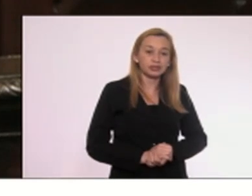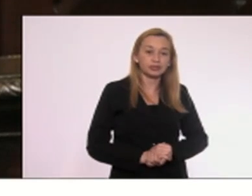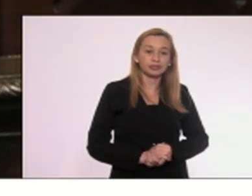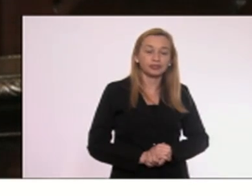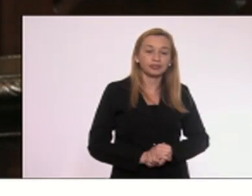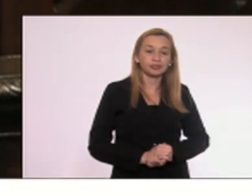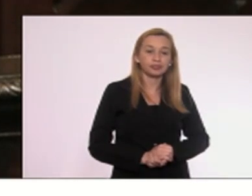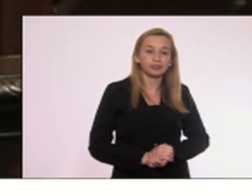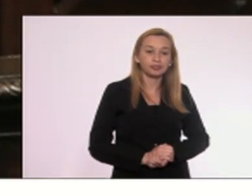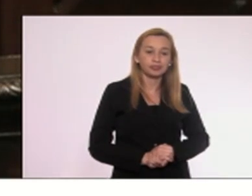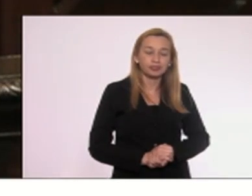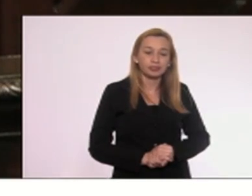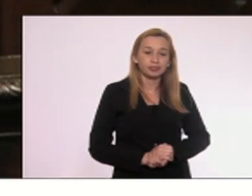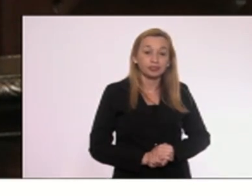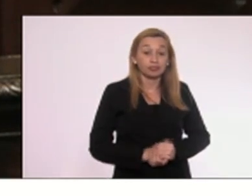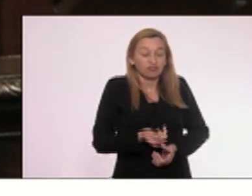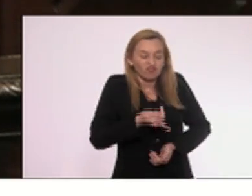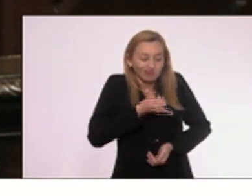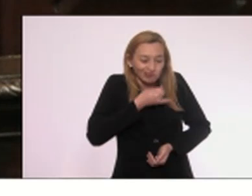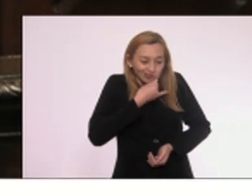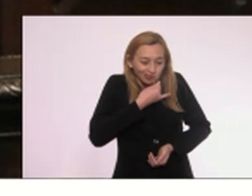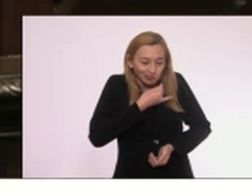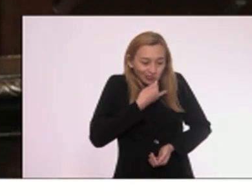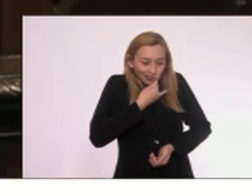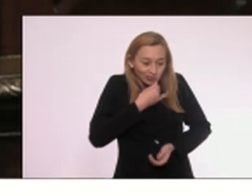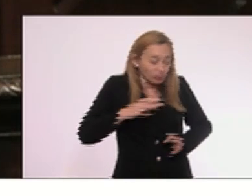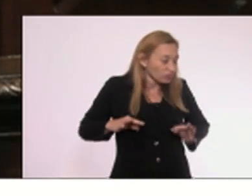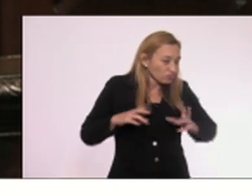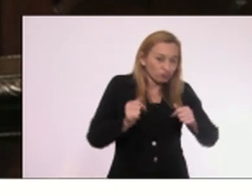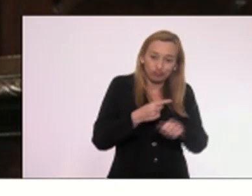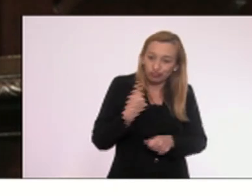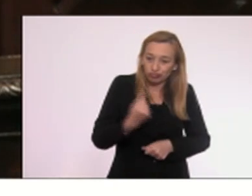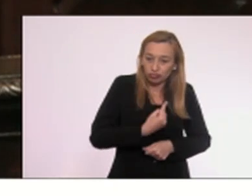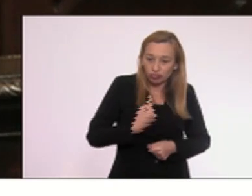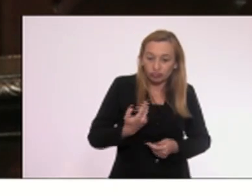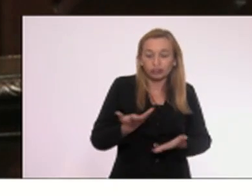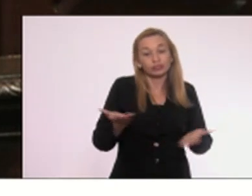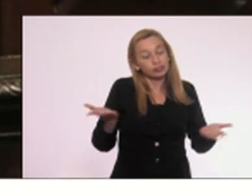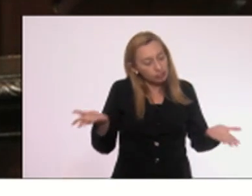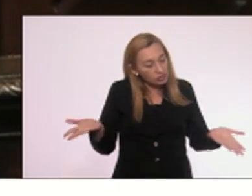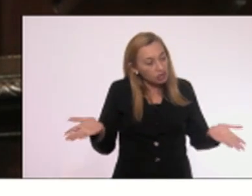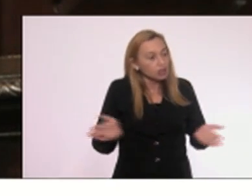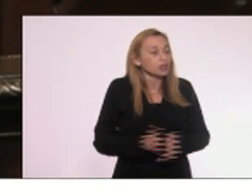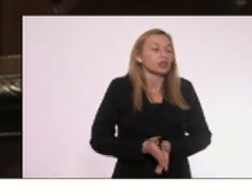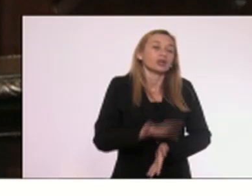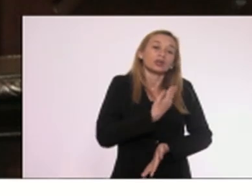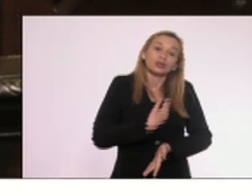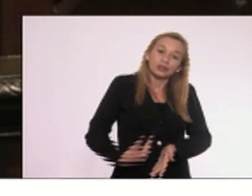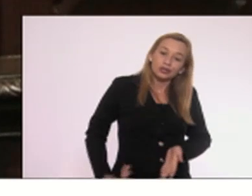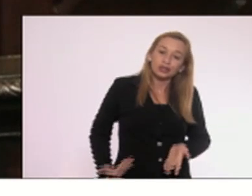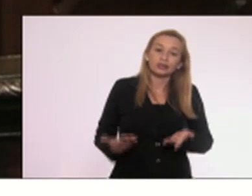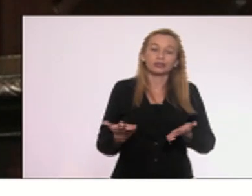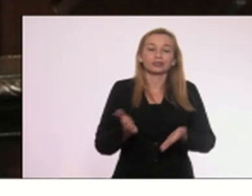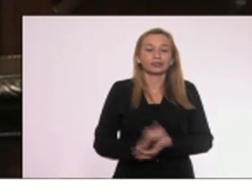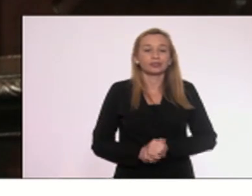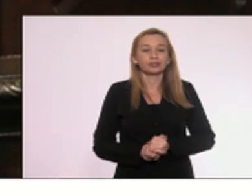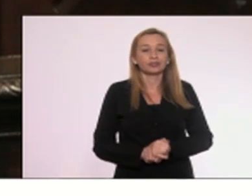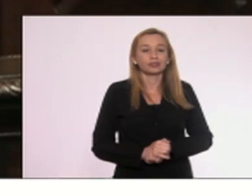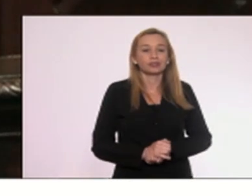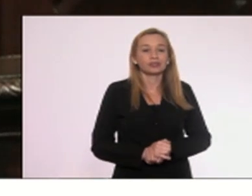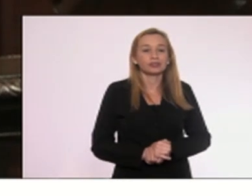para tristeza de todos nós. Um governo que